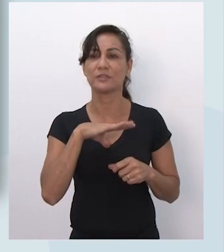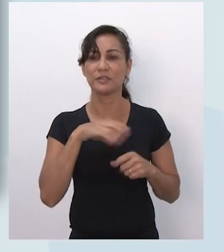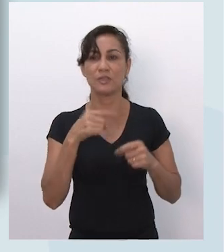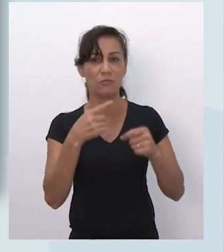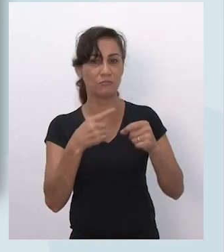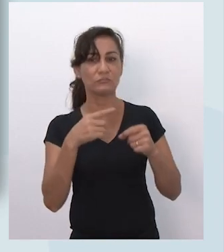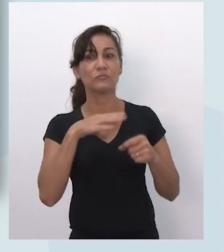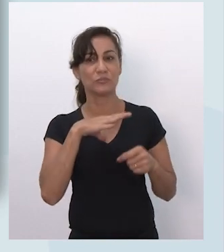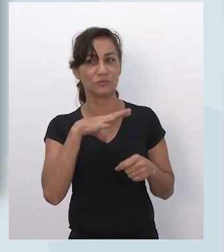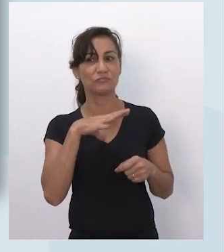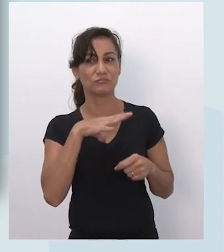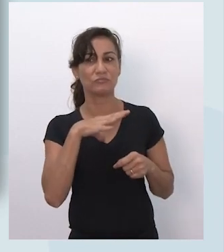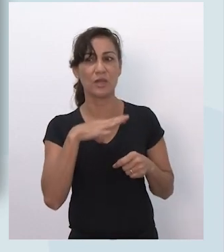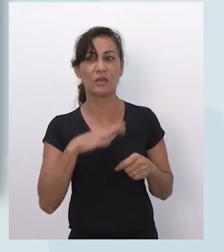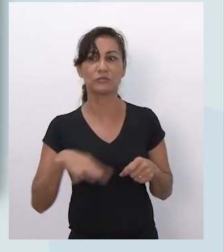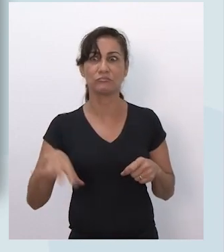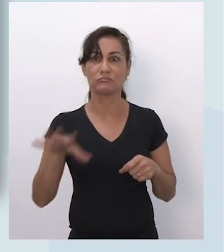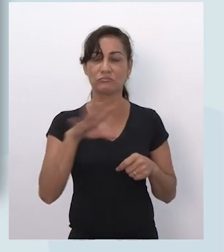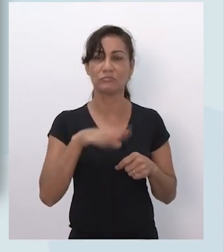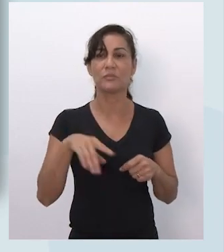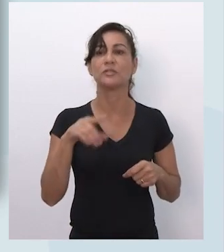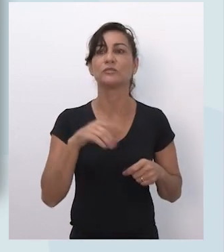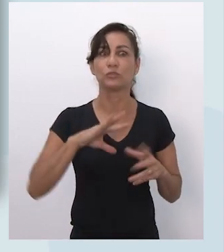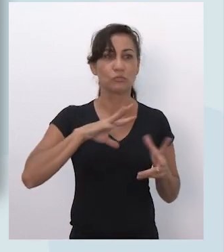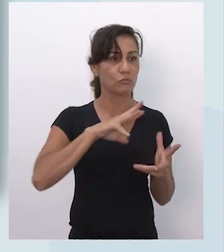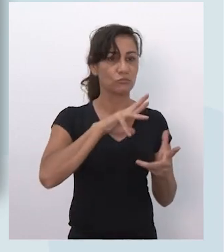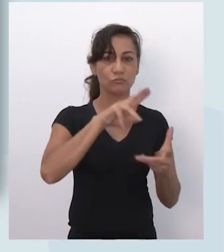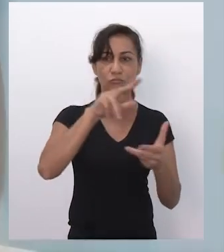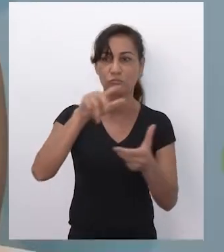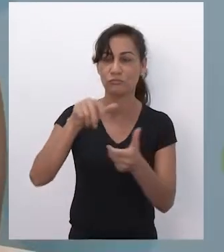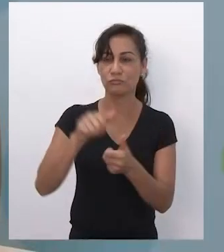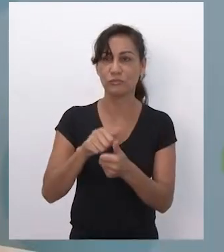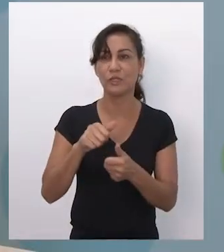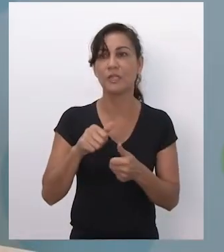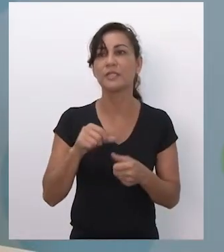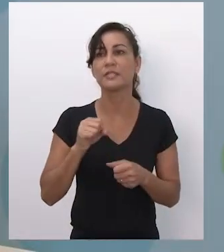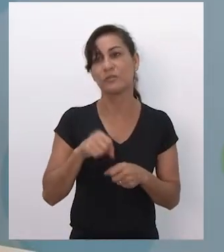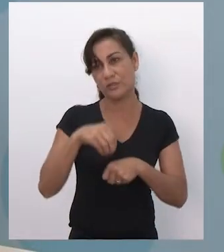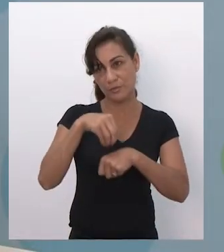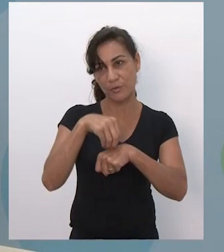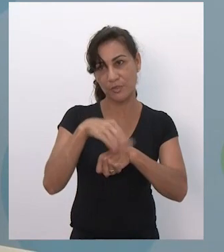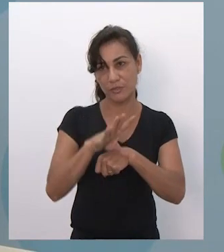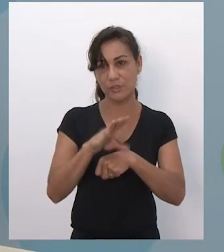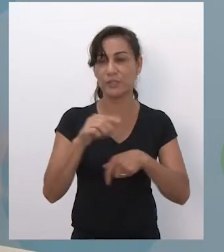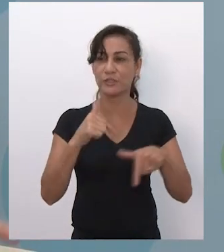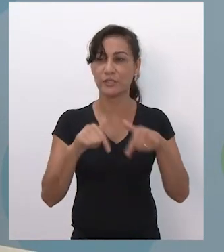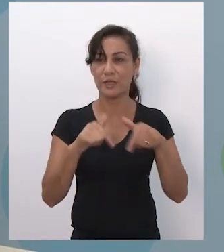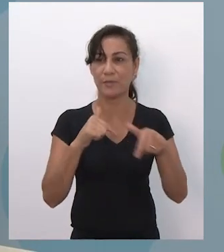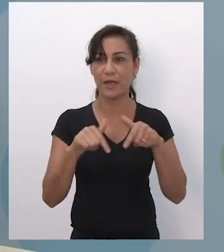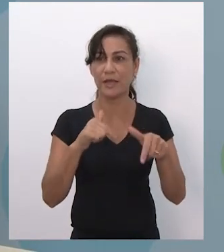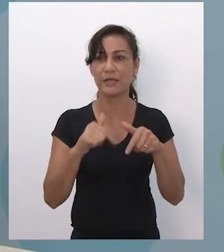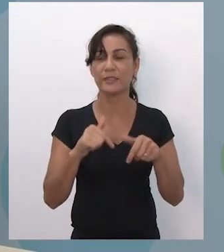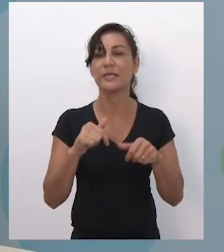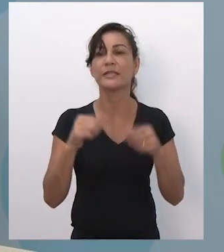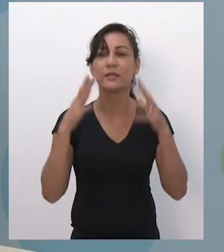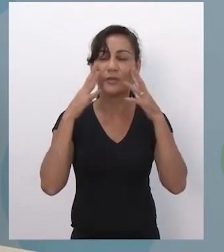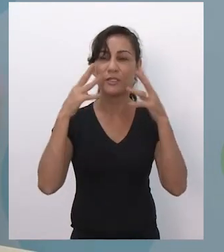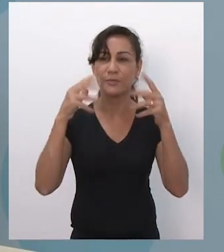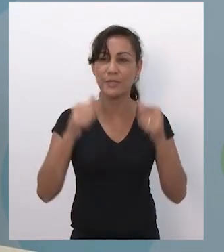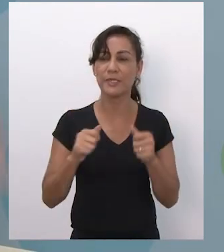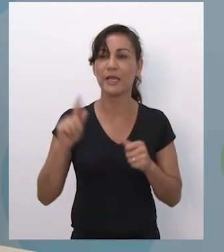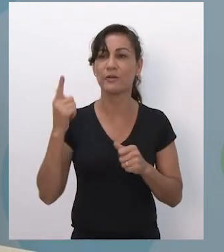mais turísticas do mundo. Então, talvez seja aí uma das sugestões de trabalhar, né, explicar o espaço